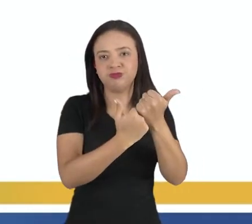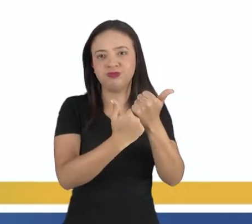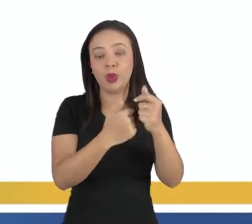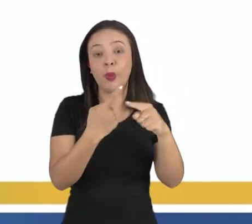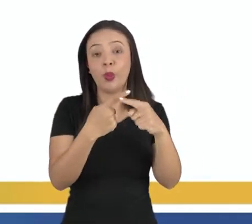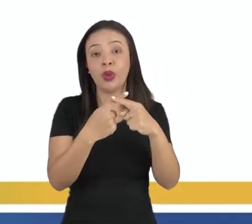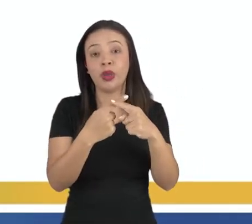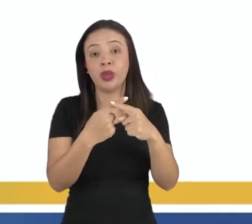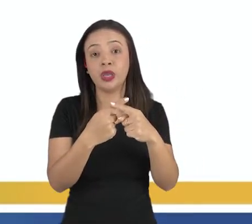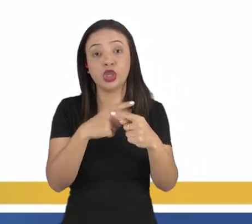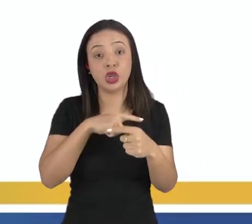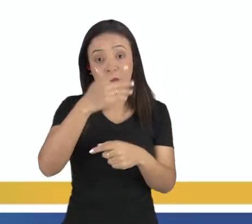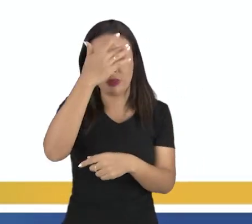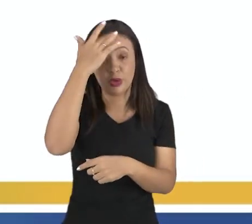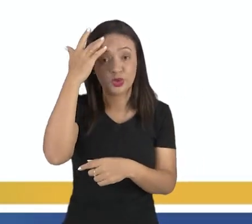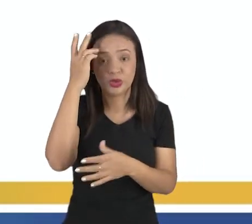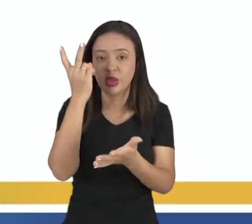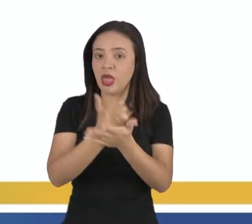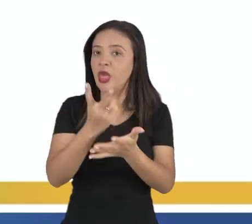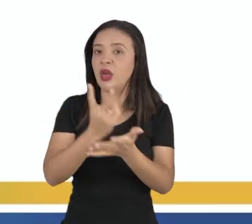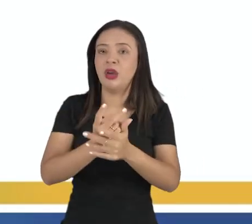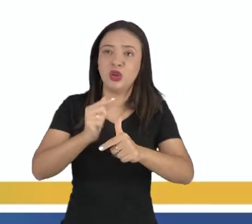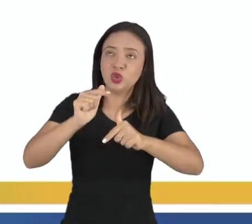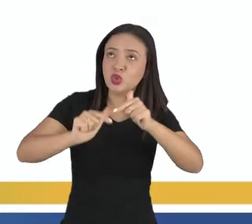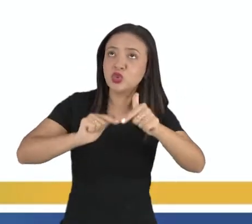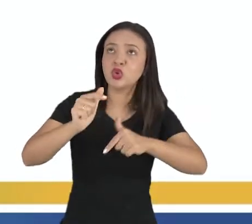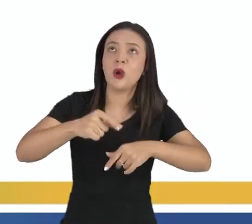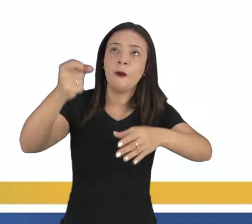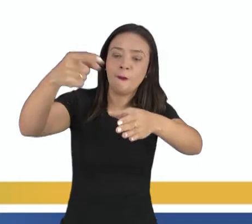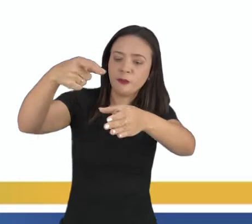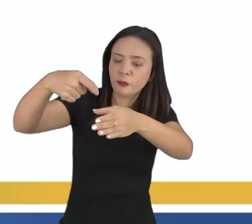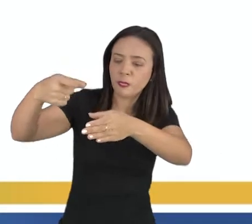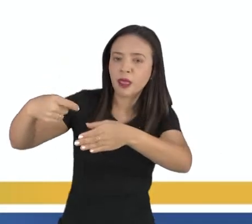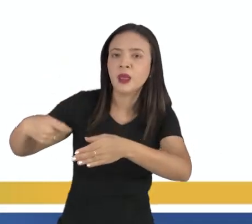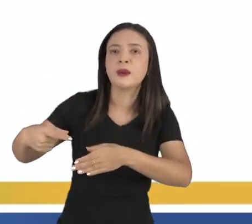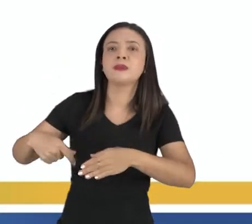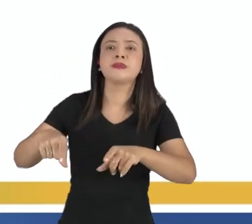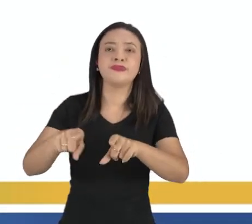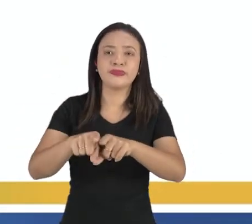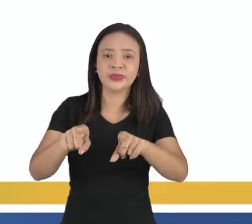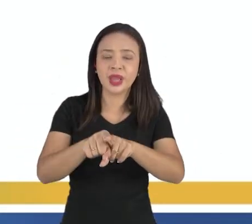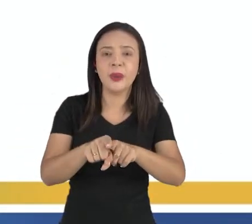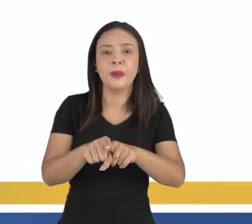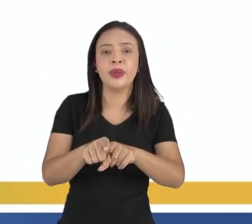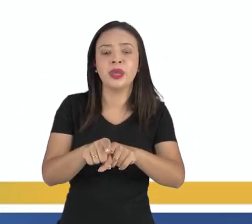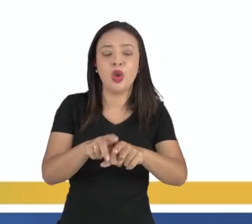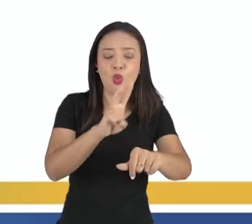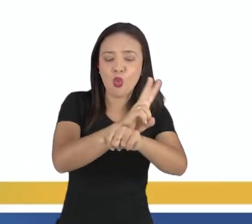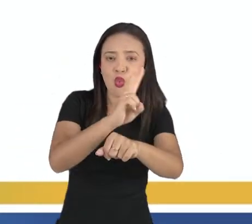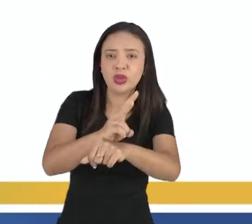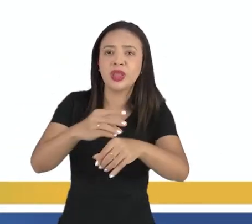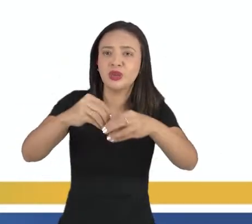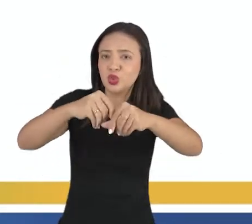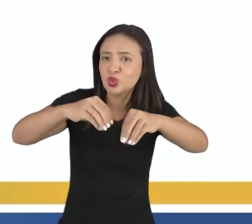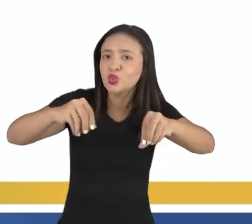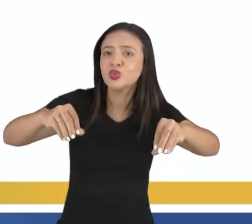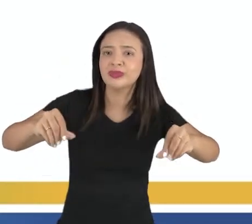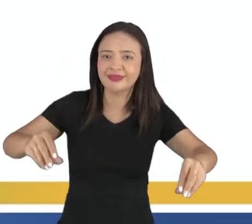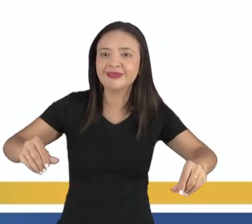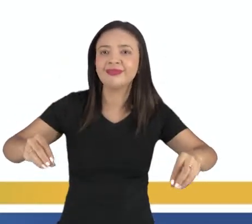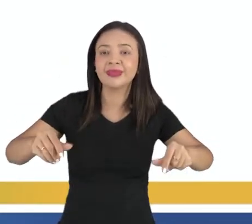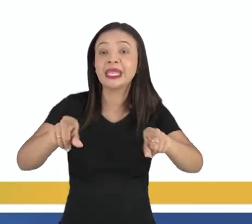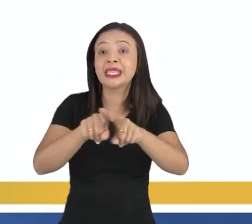era uma mão de obra aplicada para o plantio, para o trato da terra e